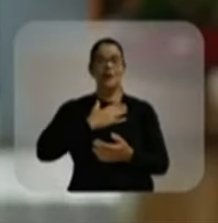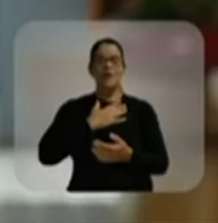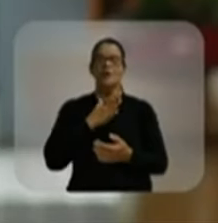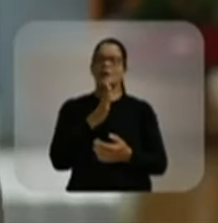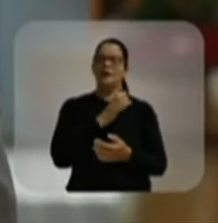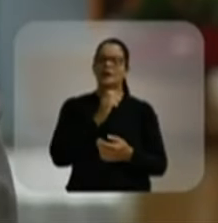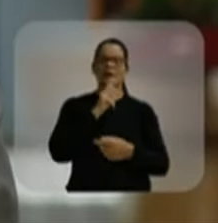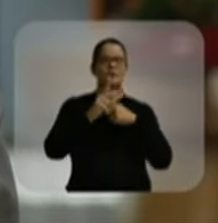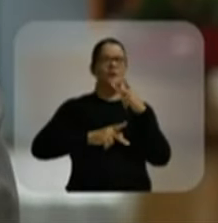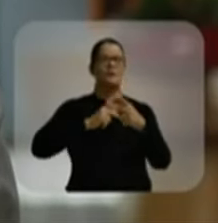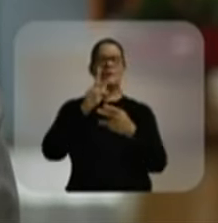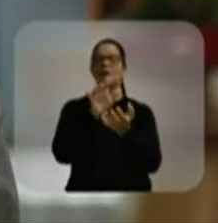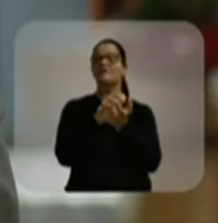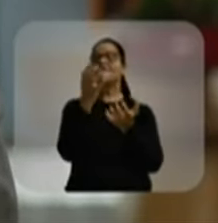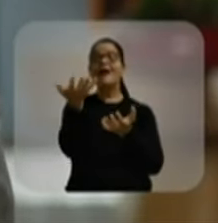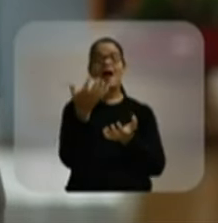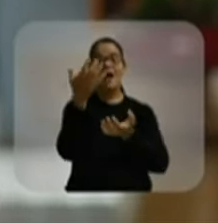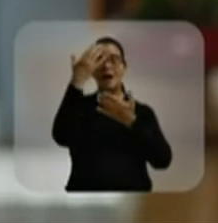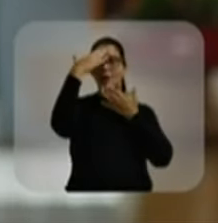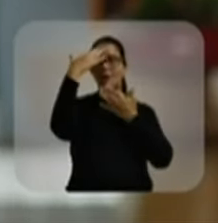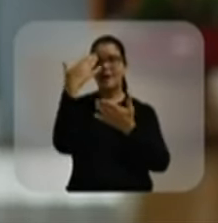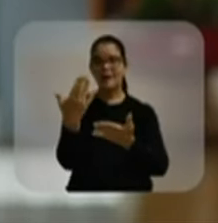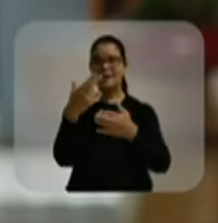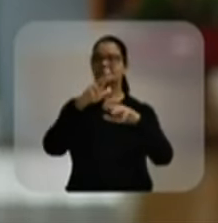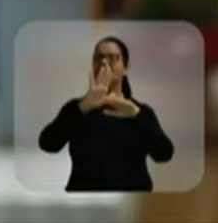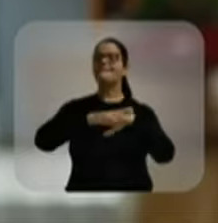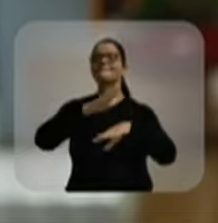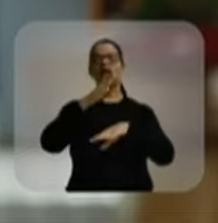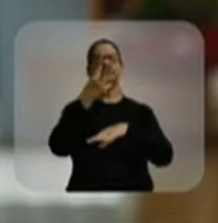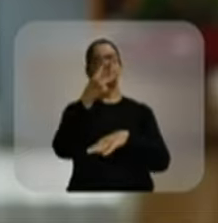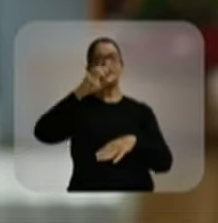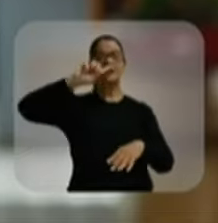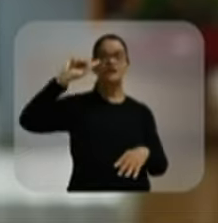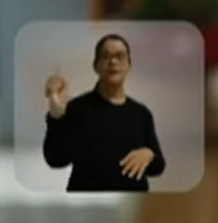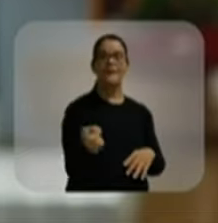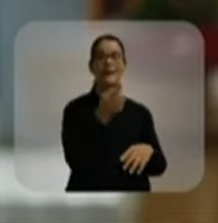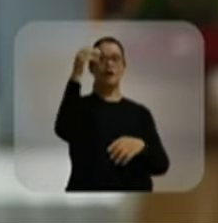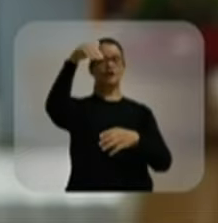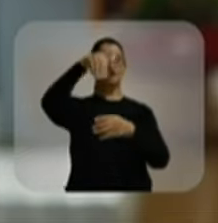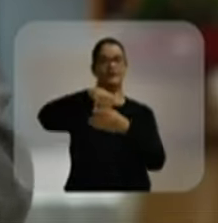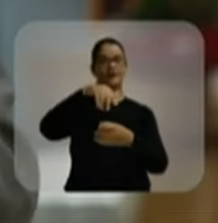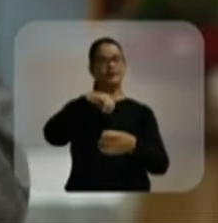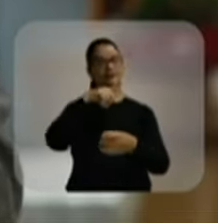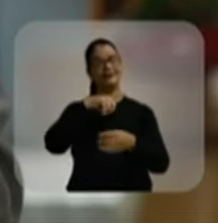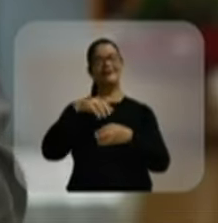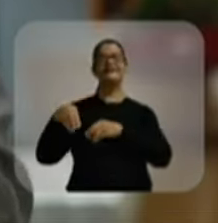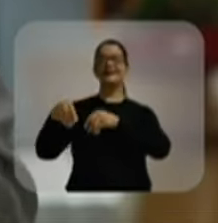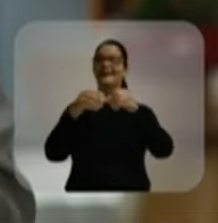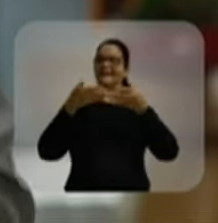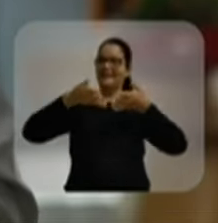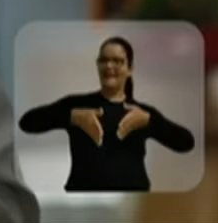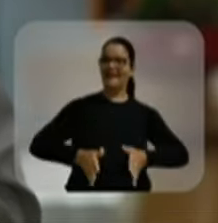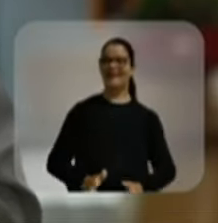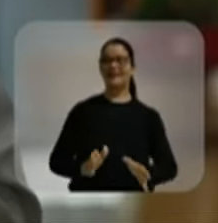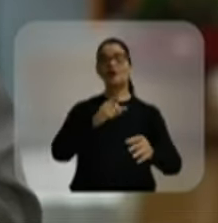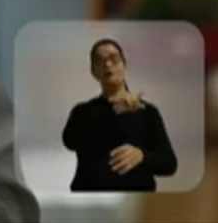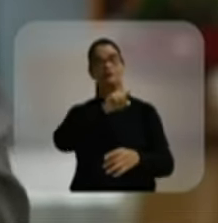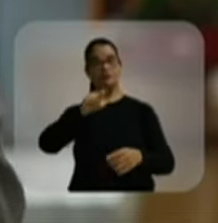Meu querido povo de Pernambuco, quero agradecer pelos mais de 3 milhões de votos que tive em minha terra